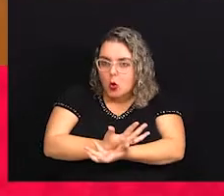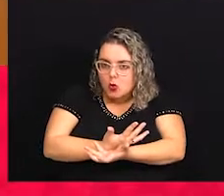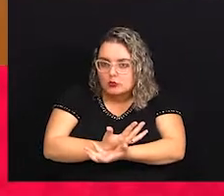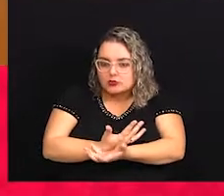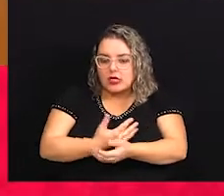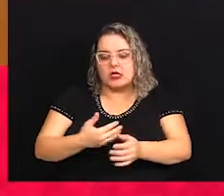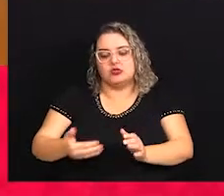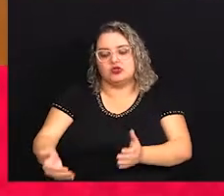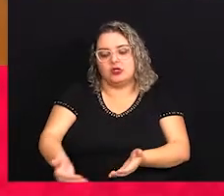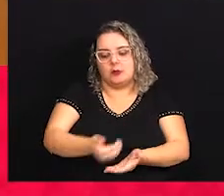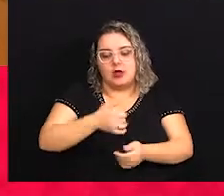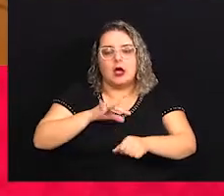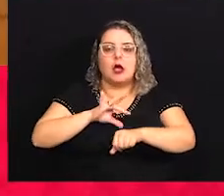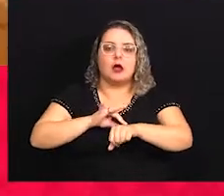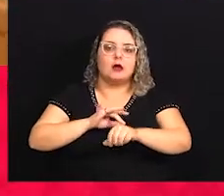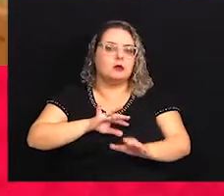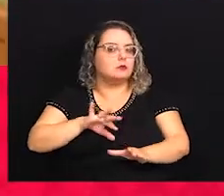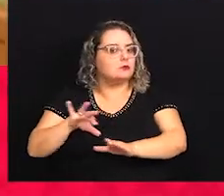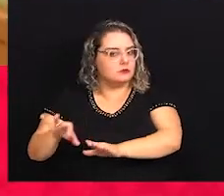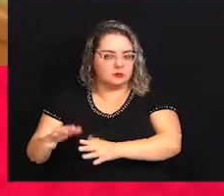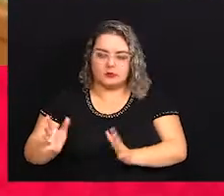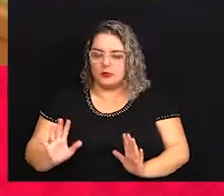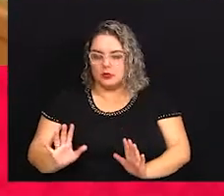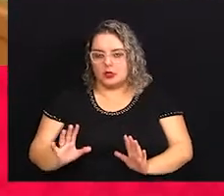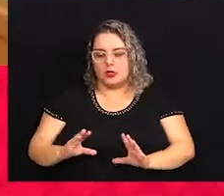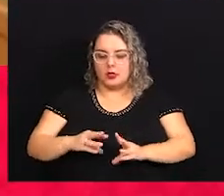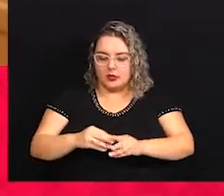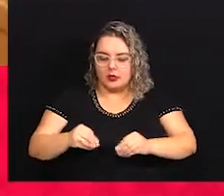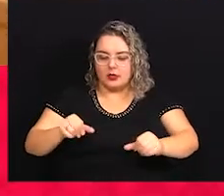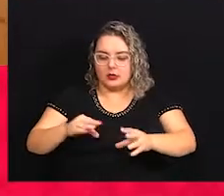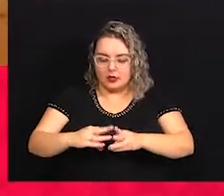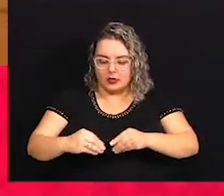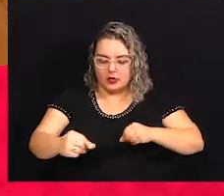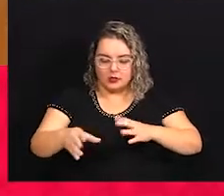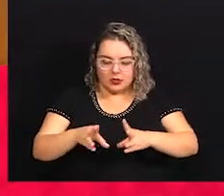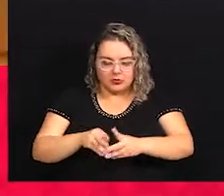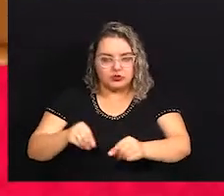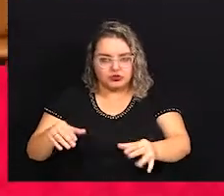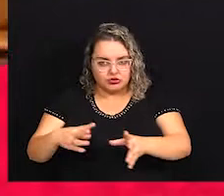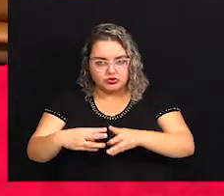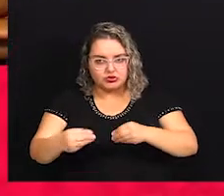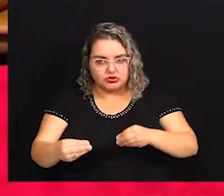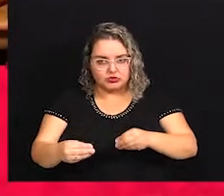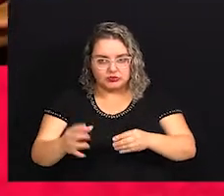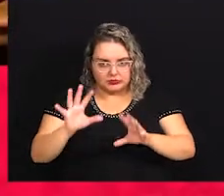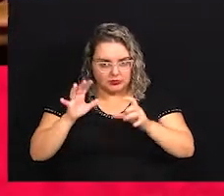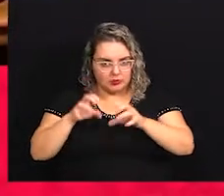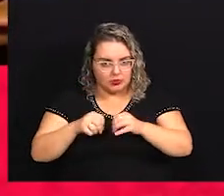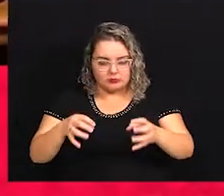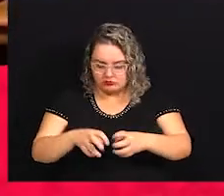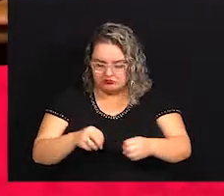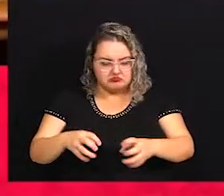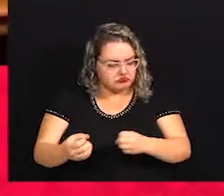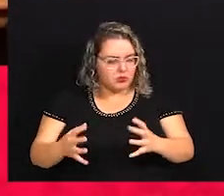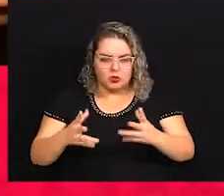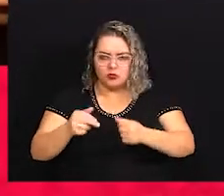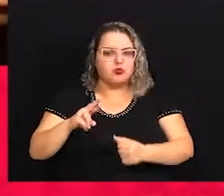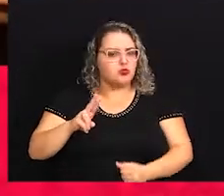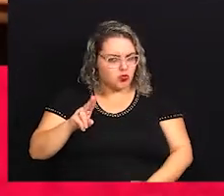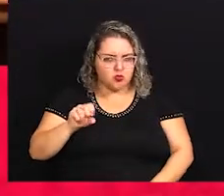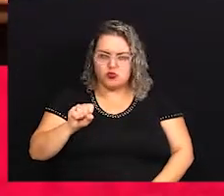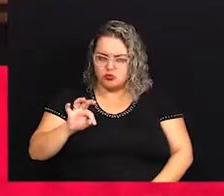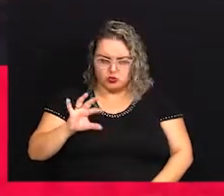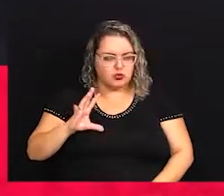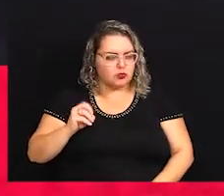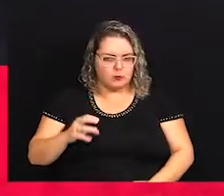gente tira só a parte da carne, o restante é descartado. E aí é desfiado? Ela é toda desfiada. Na mão mesmo, rústico? Com a mão, tudo